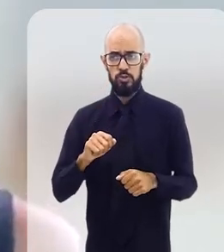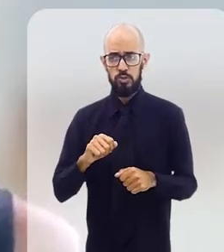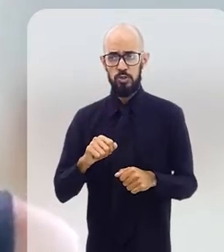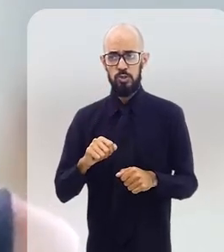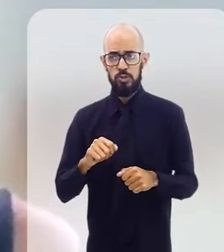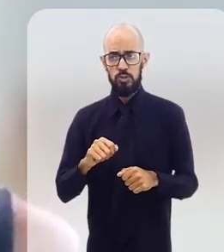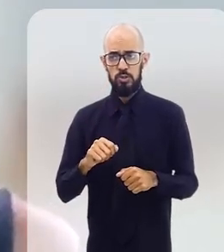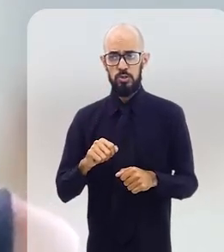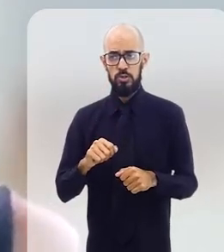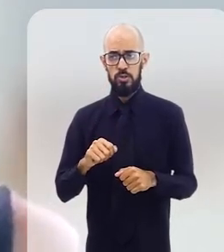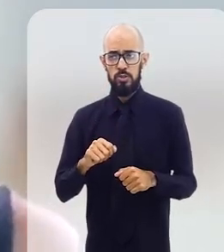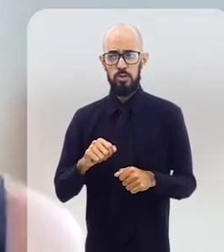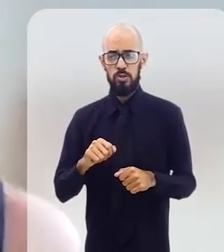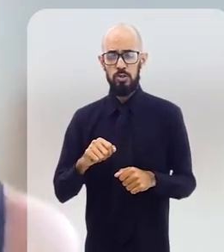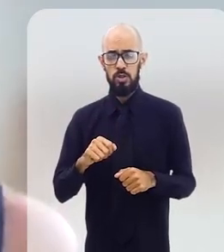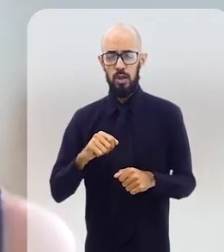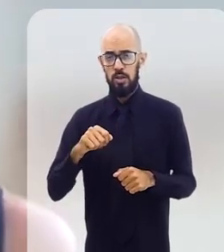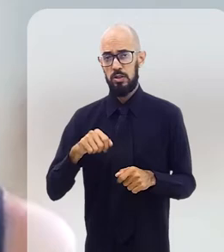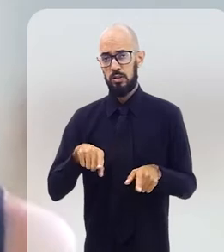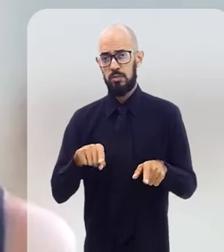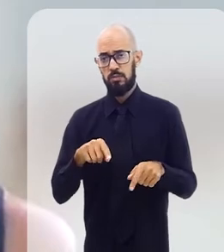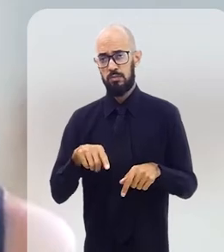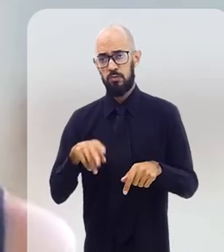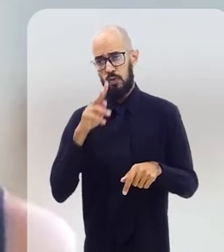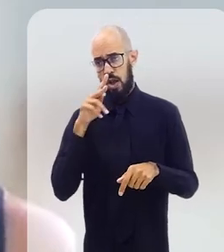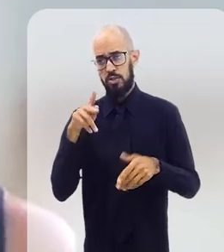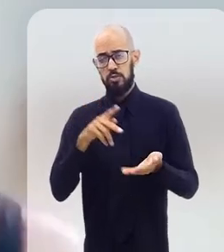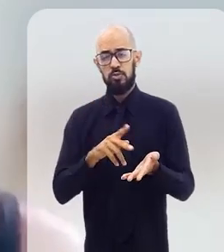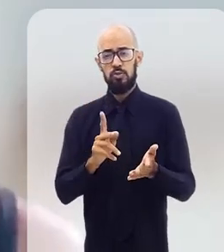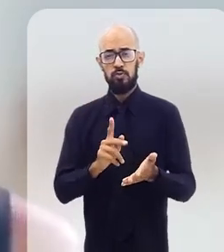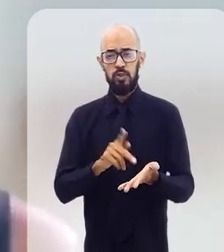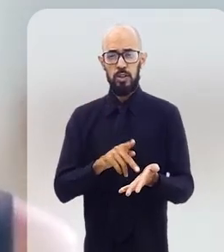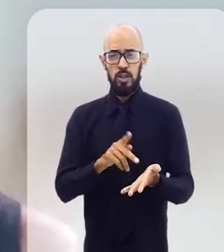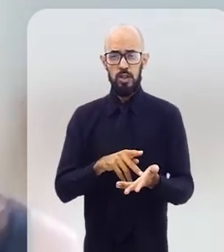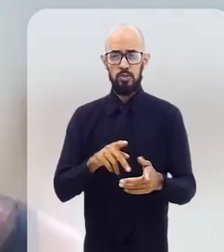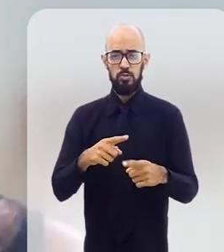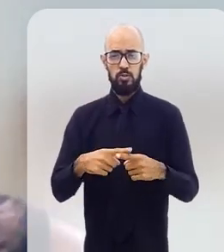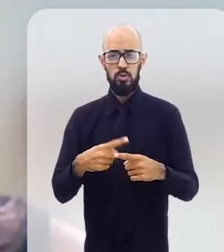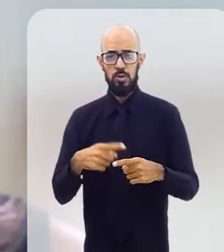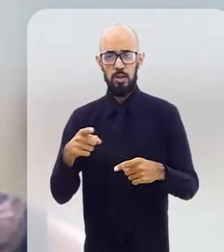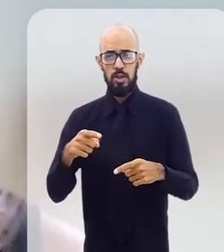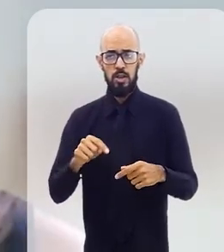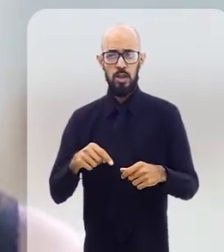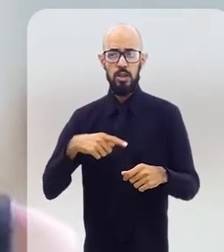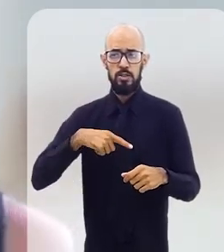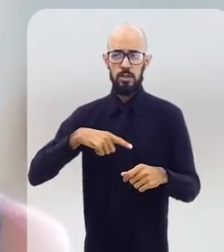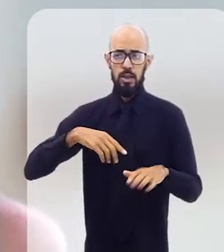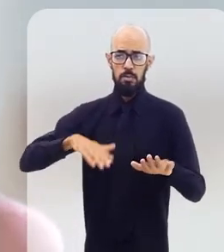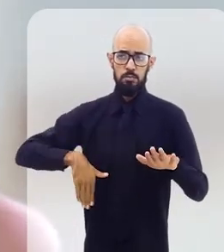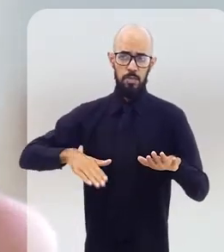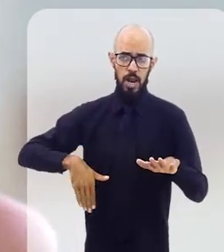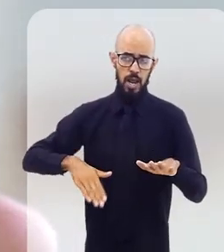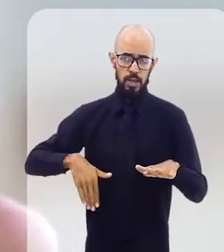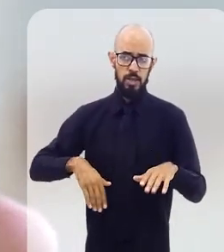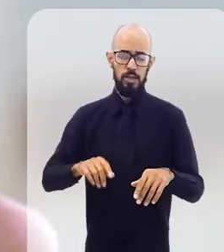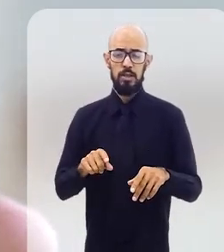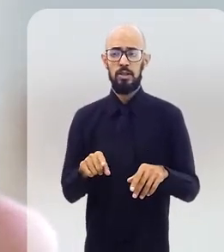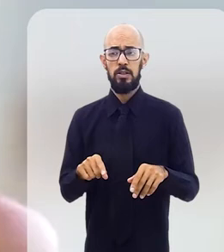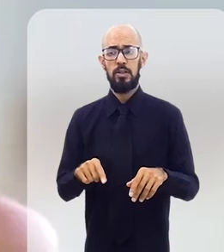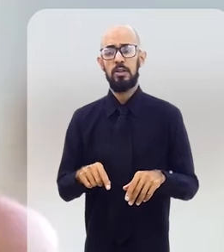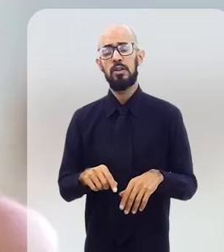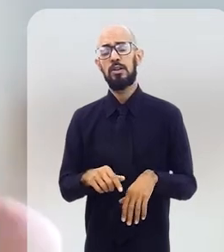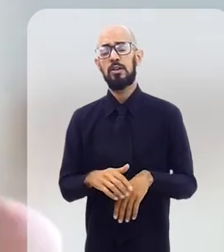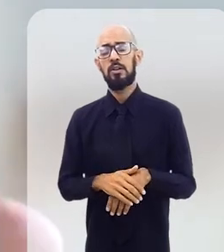Janeiro. A gente tem polo muito intenso, a gente tem o nosso polo de moda praia na região dos Lagos, a gente tem o